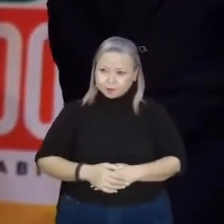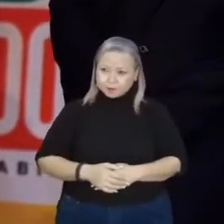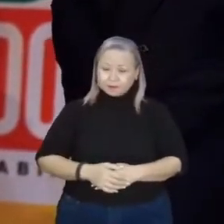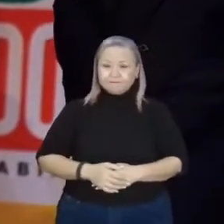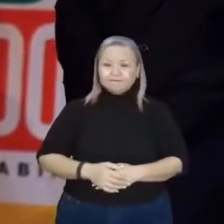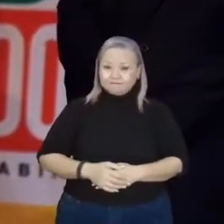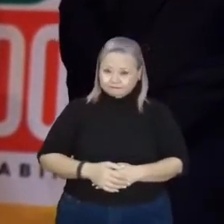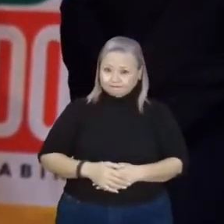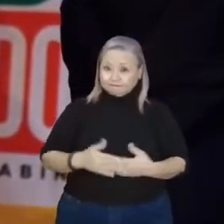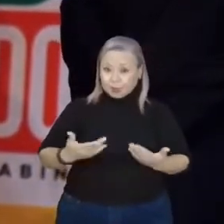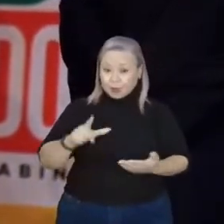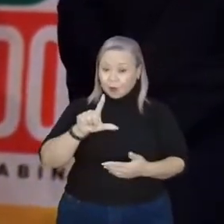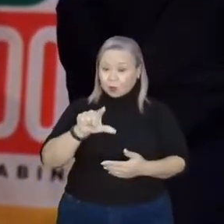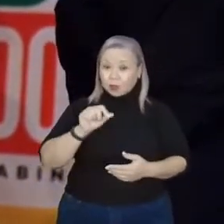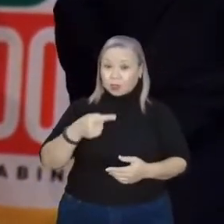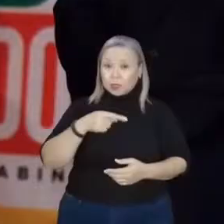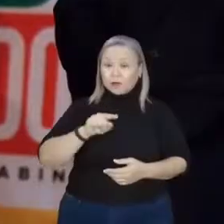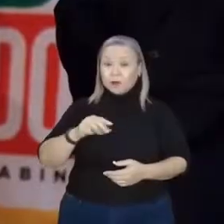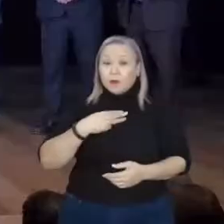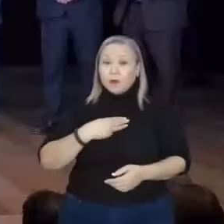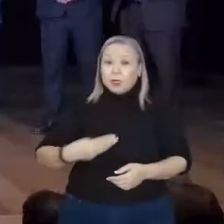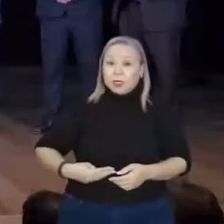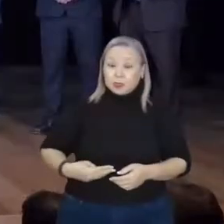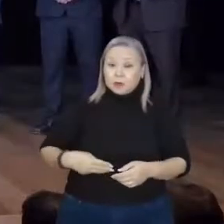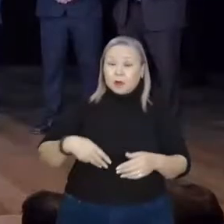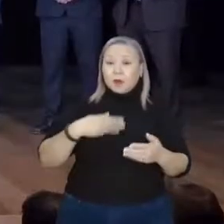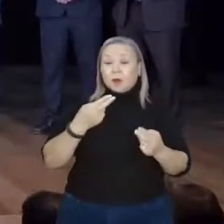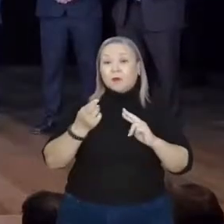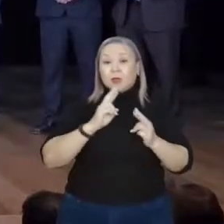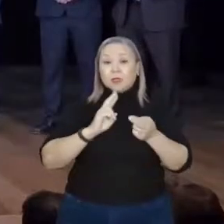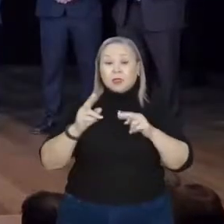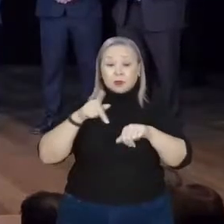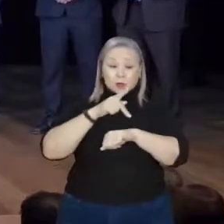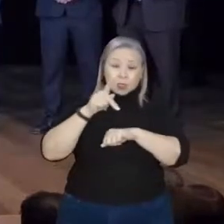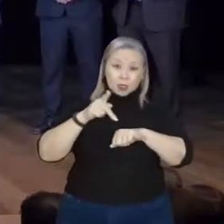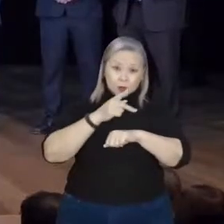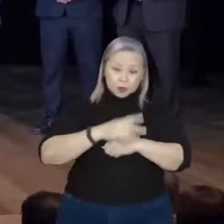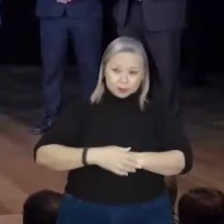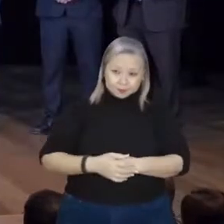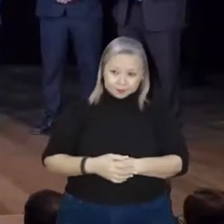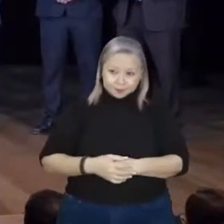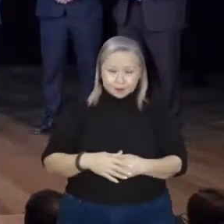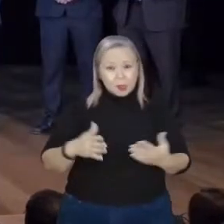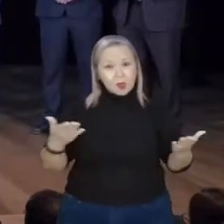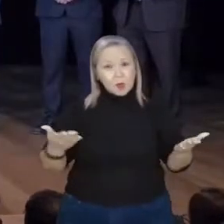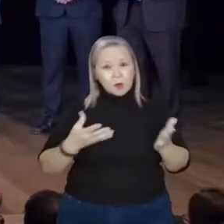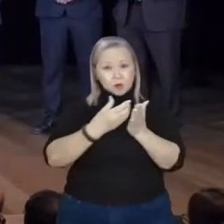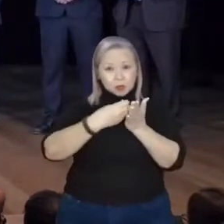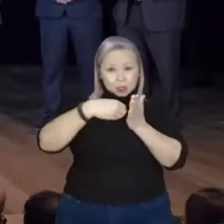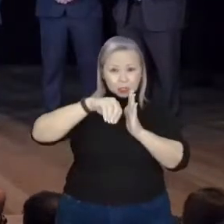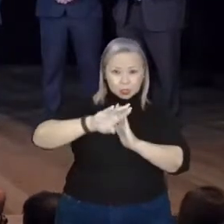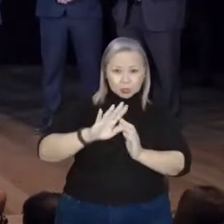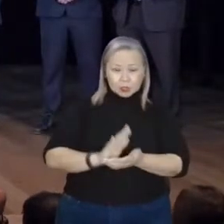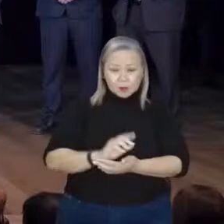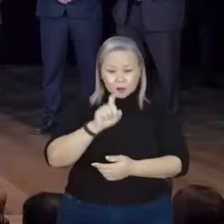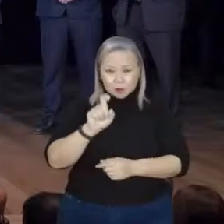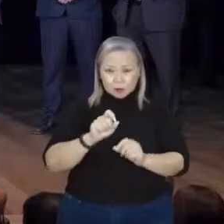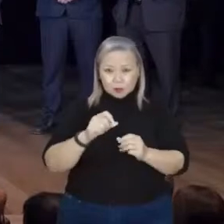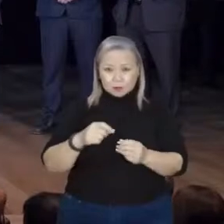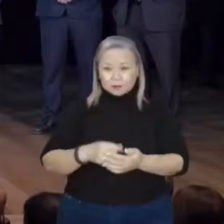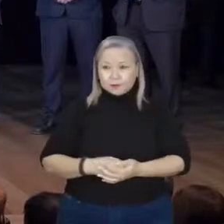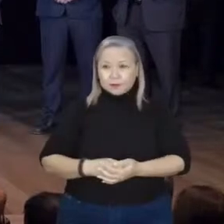para que ele fosse meu ministro das Relações Exteriores. Bem, hoje a indicação são desses grupos de